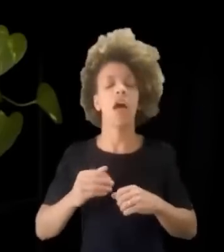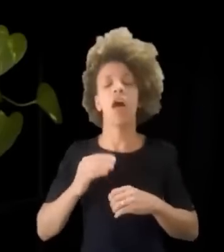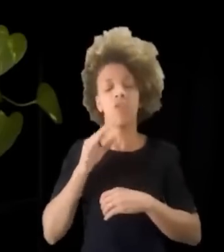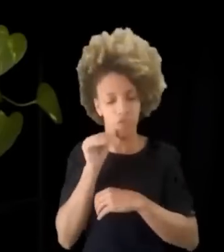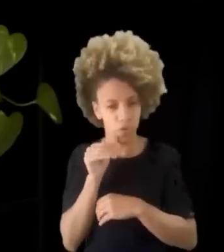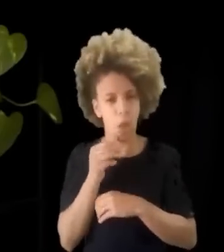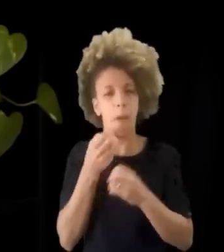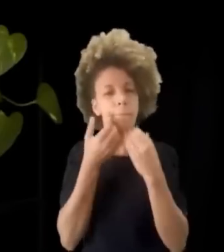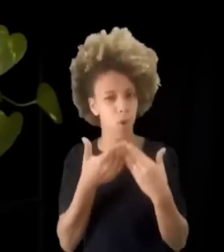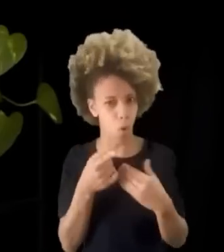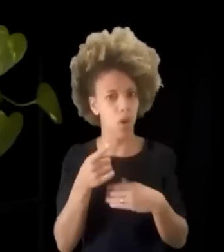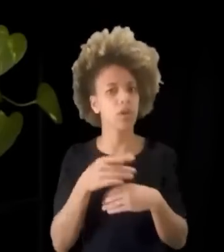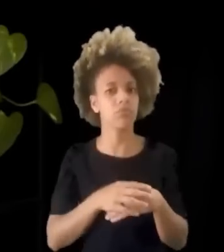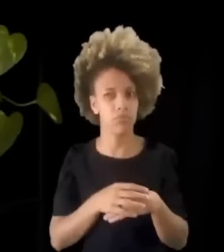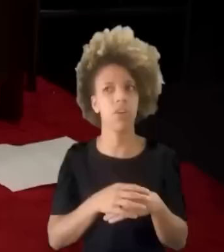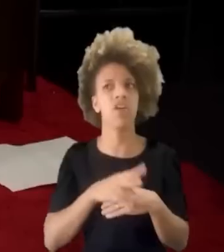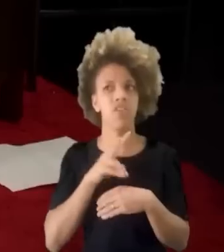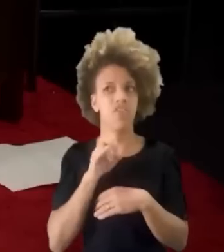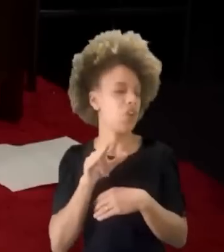muito bom inclusive